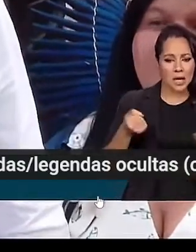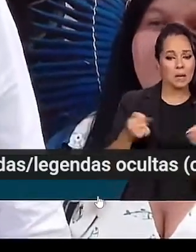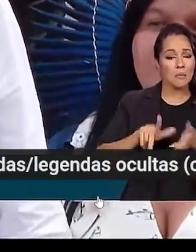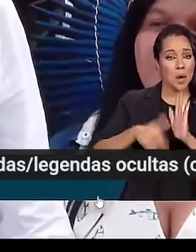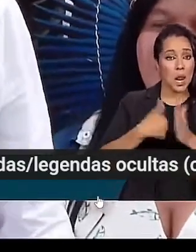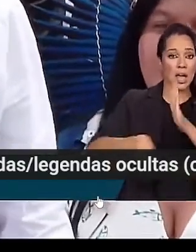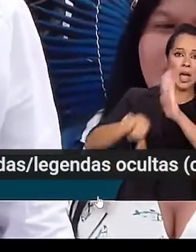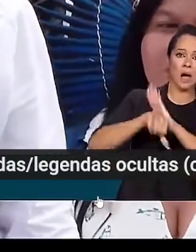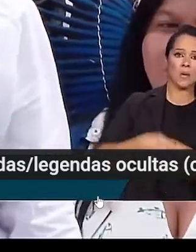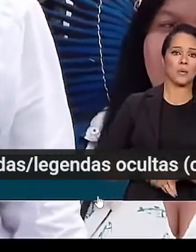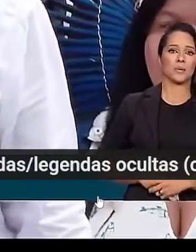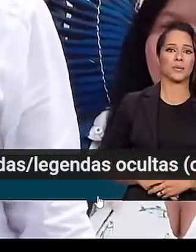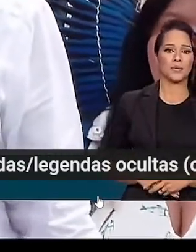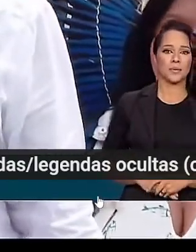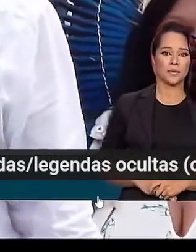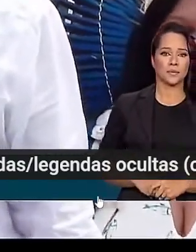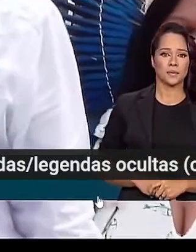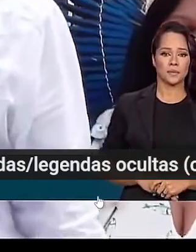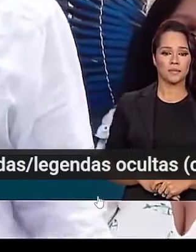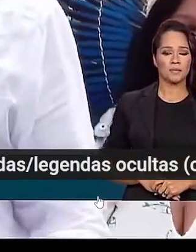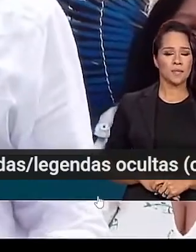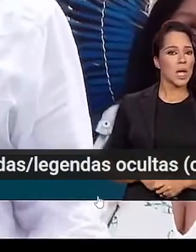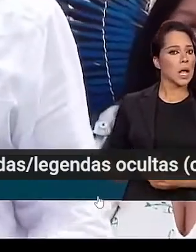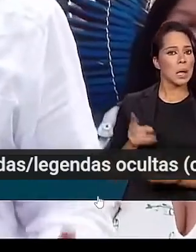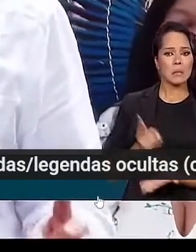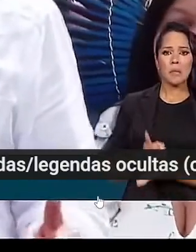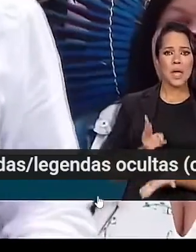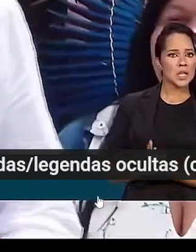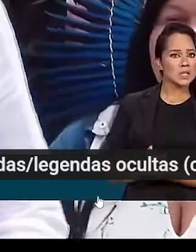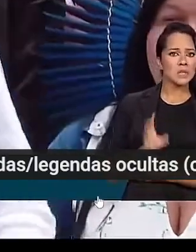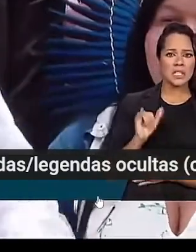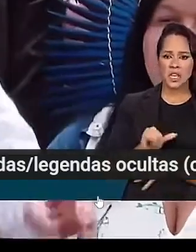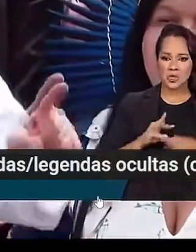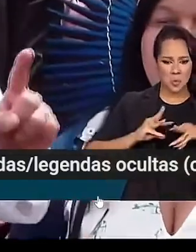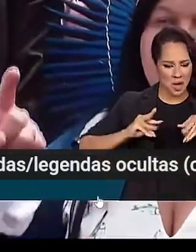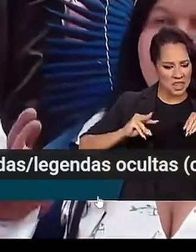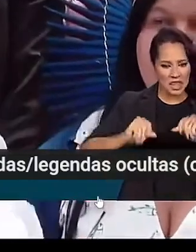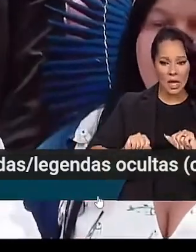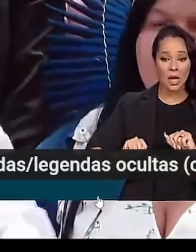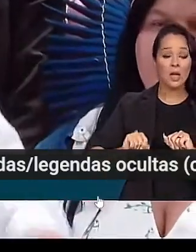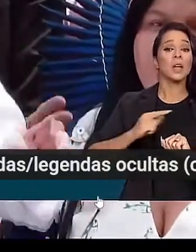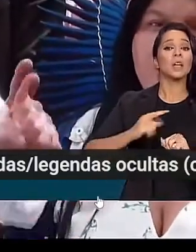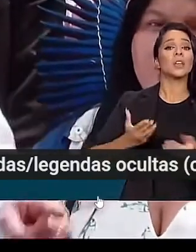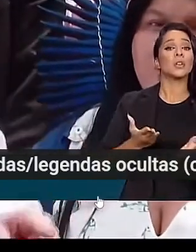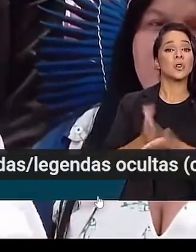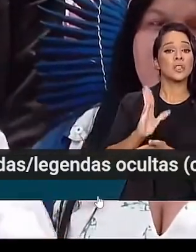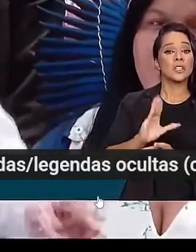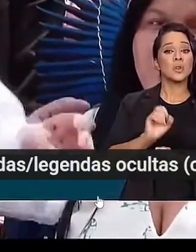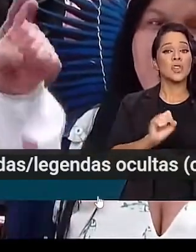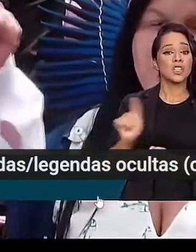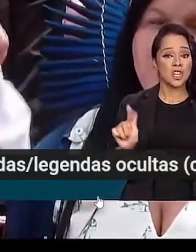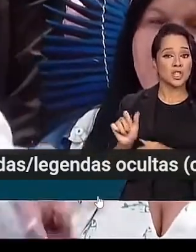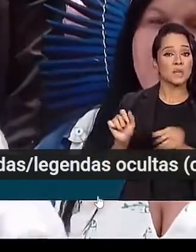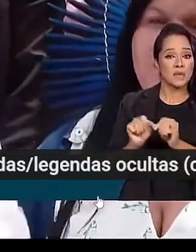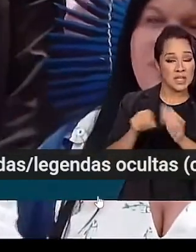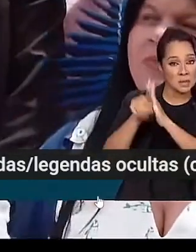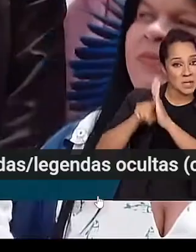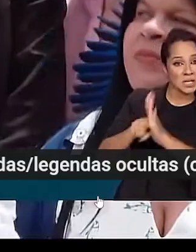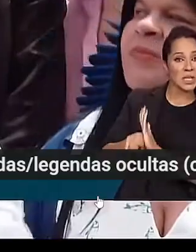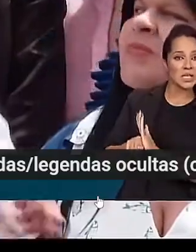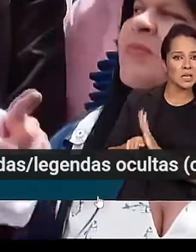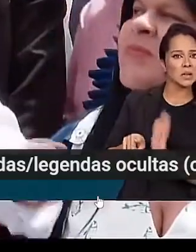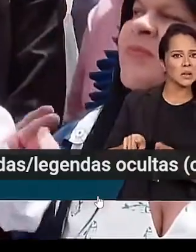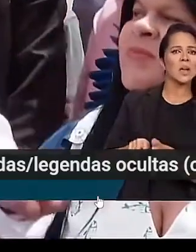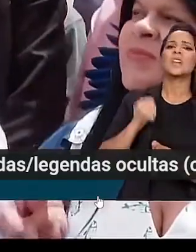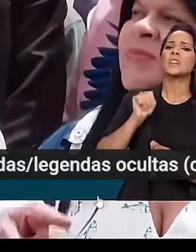Um comandante discutir as ordens do seu chefe supremo, que é o presidente da República.